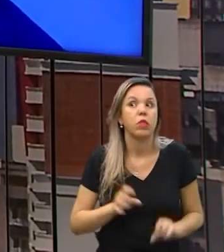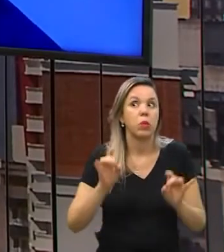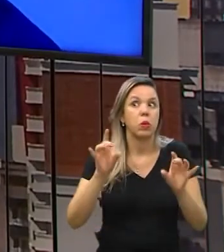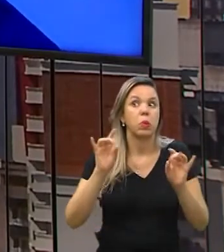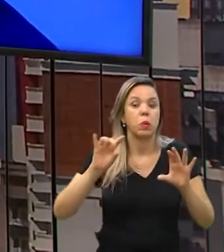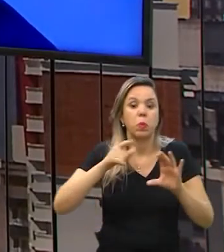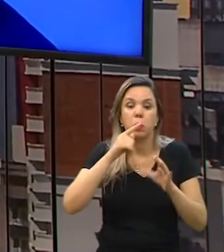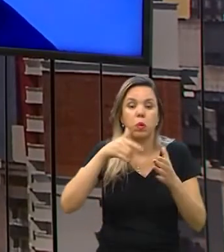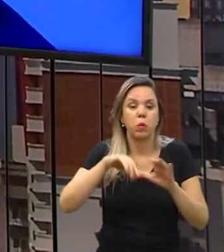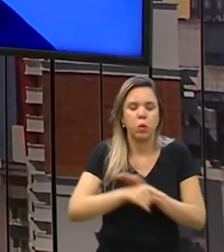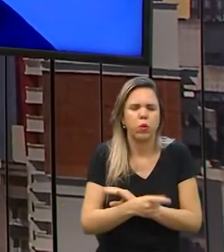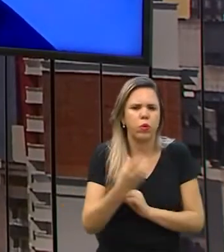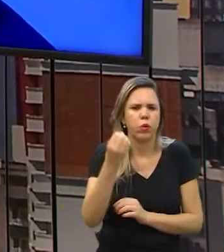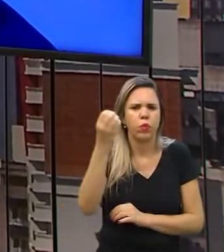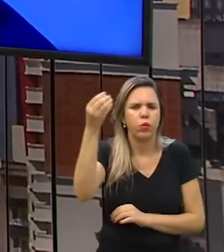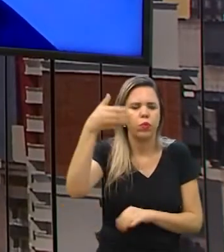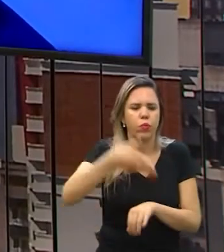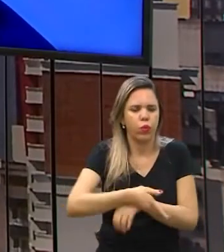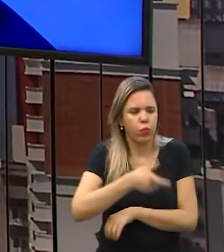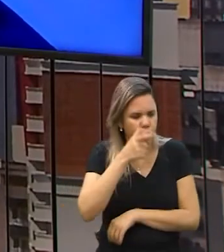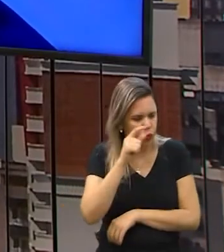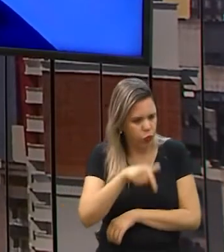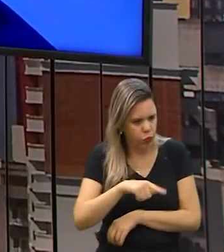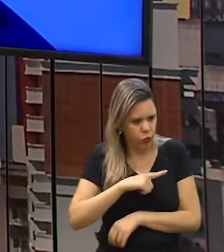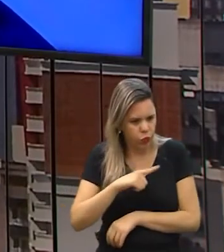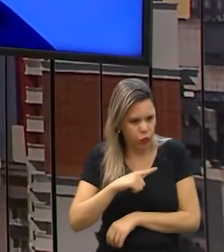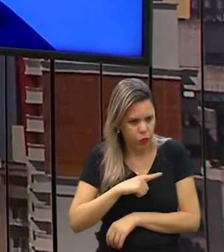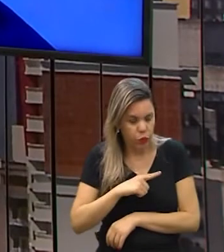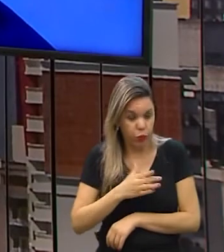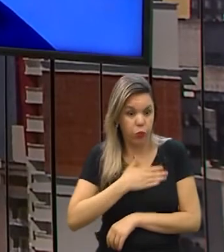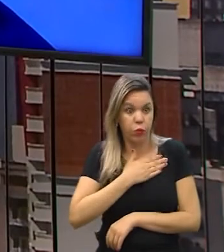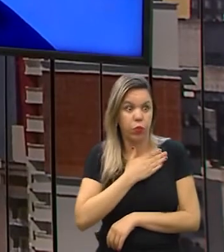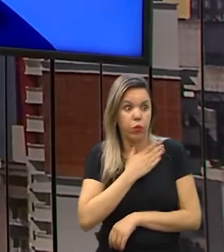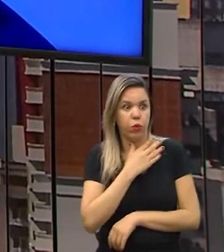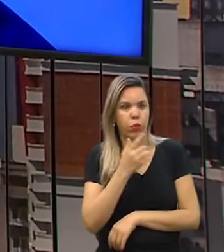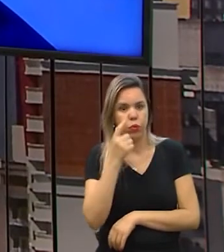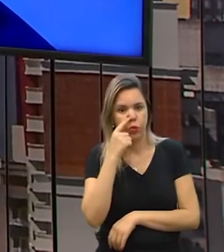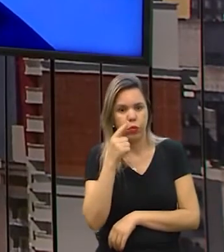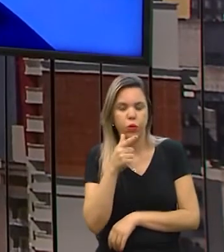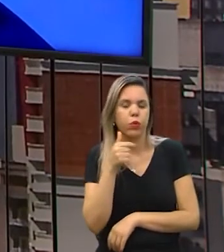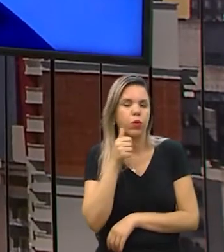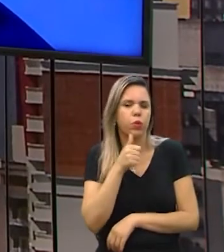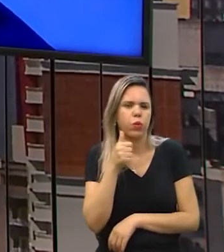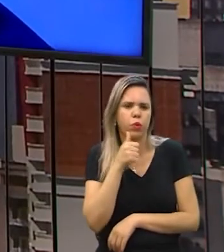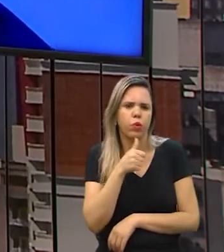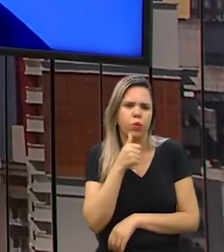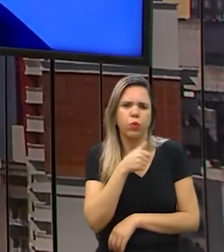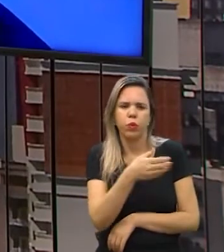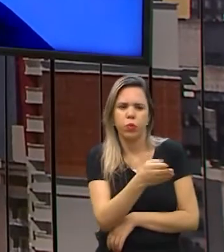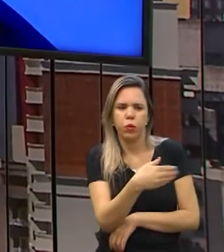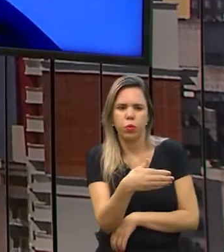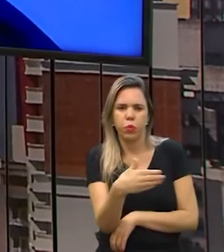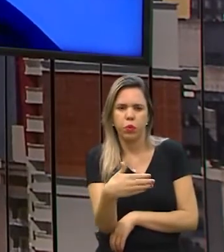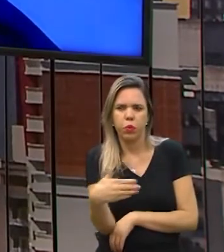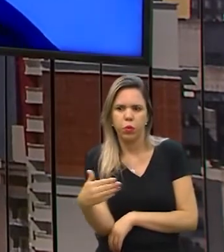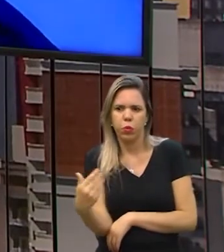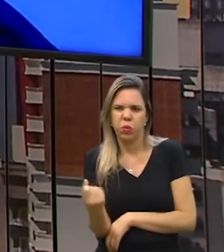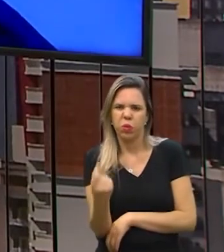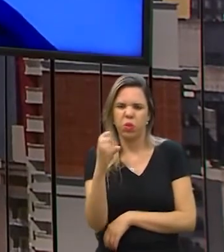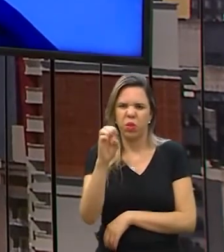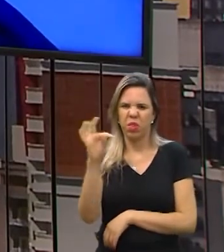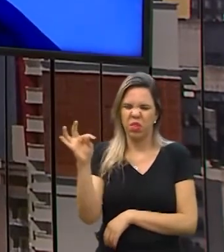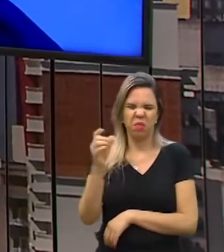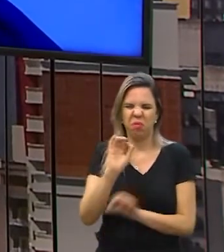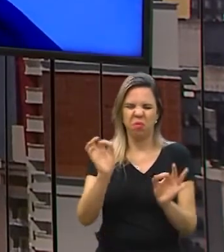fundo do mar. Fiz uma viagem, aí tem ali, de repente, um susto, né? Uma sereia, seria um ser, um alienígena. Não tem